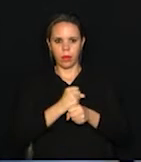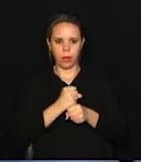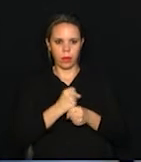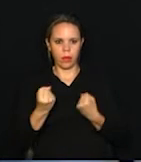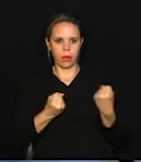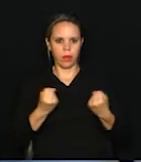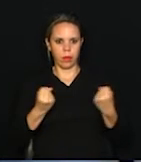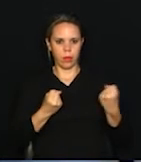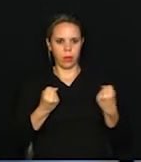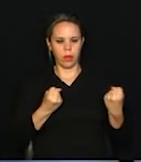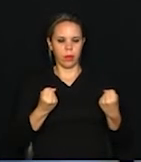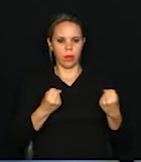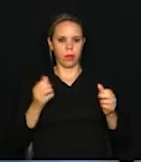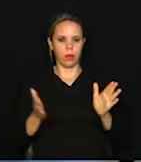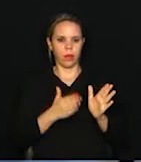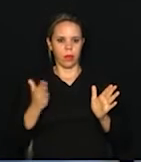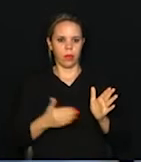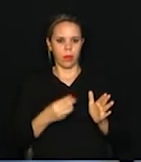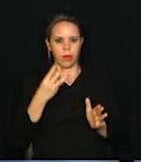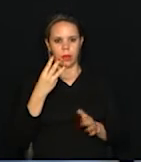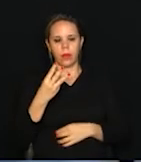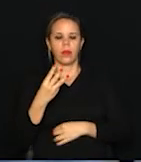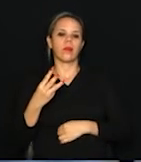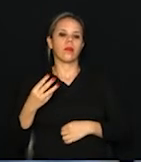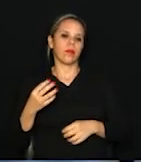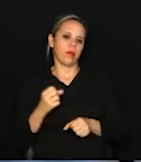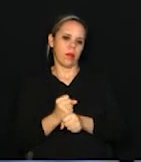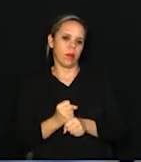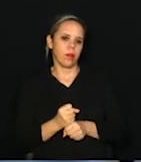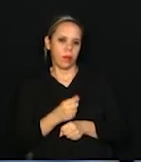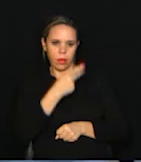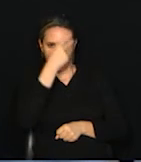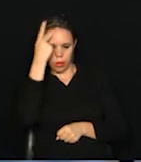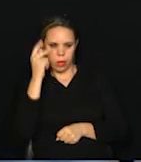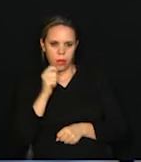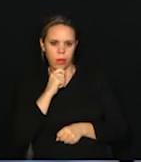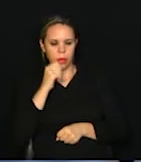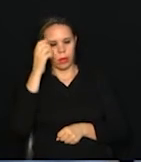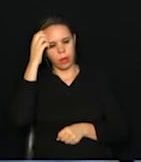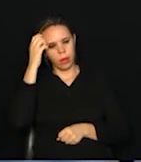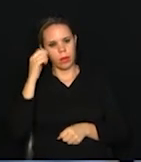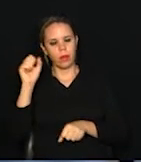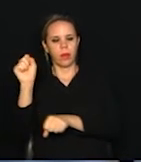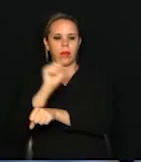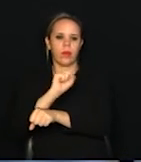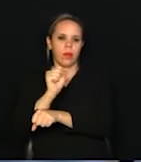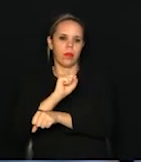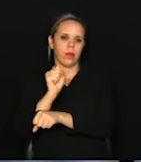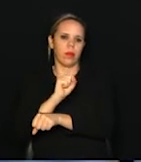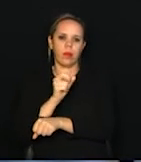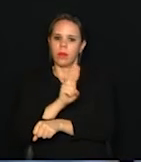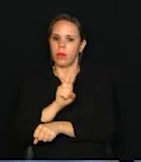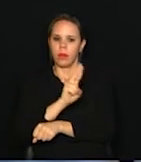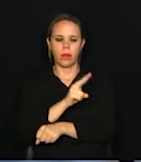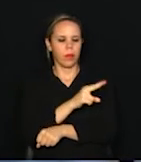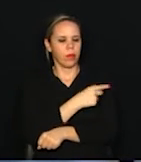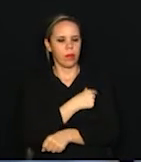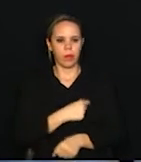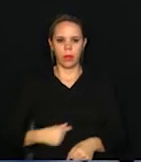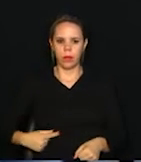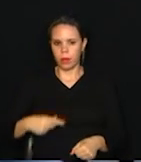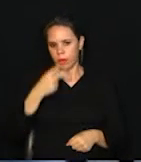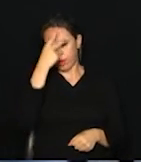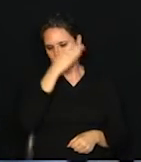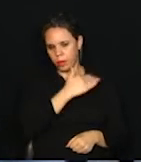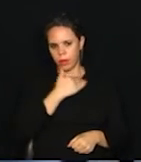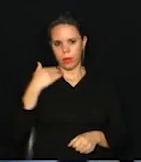saem de fábrica com cinto de 3 pontos. Ainda existem pessoas que pegam o volante e não usam o cinto. Pessoas que